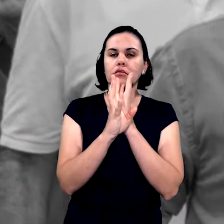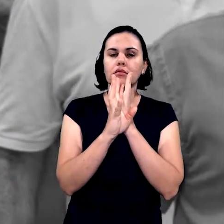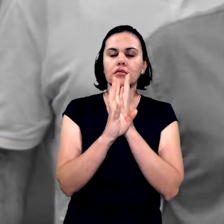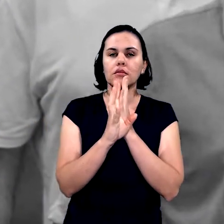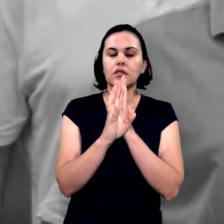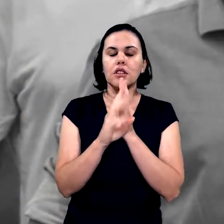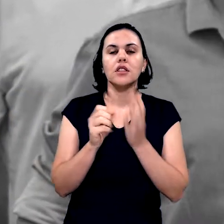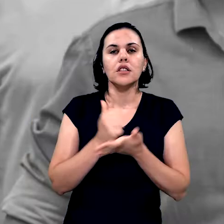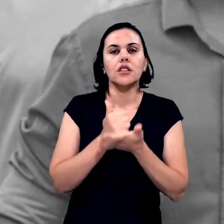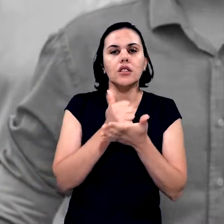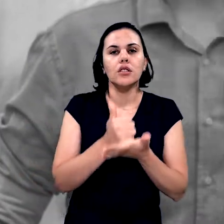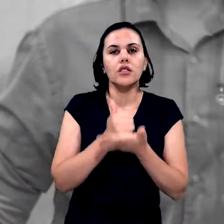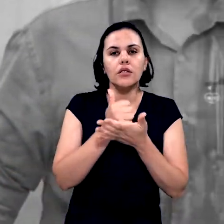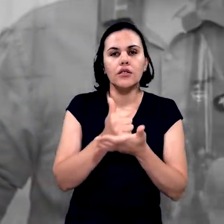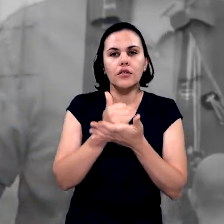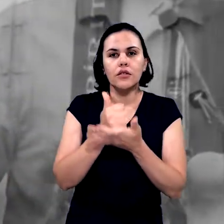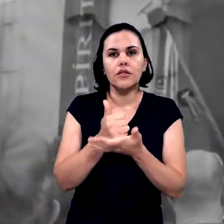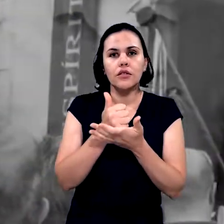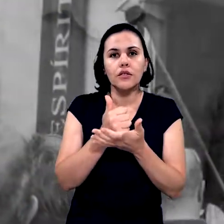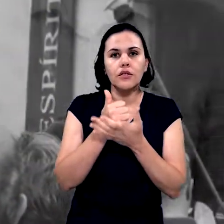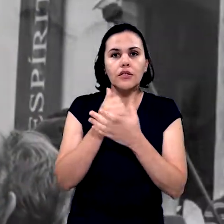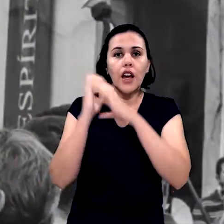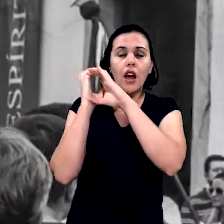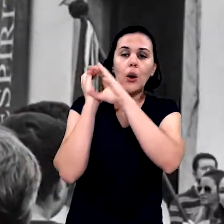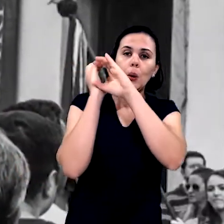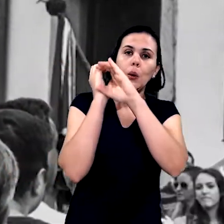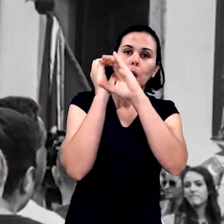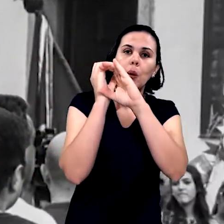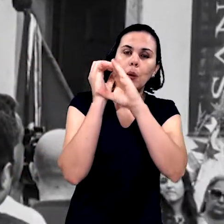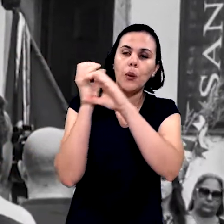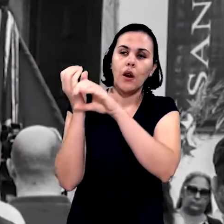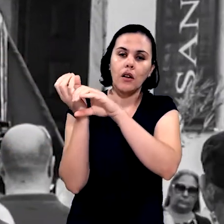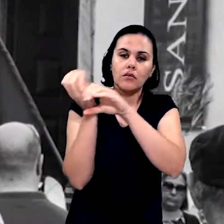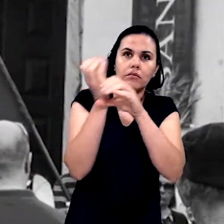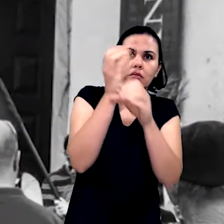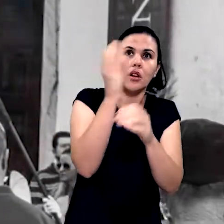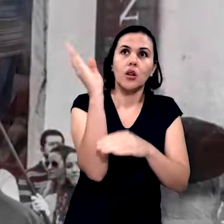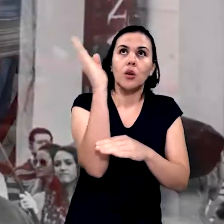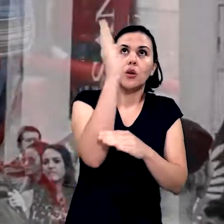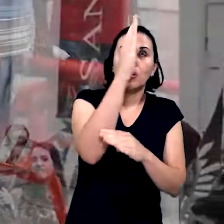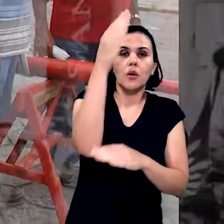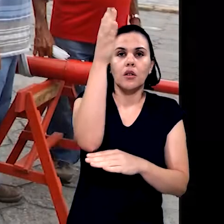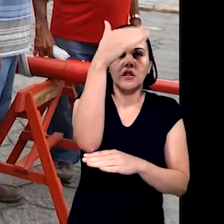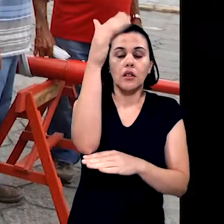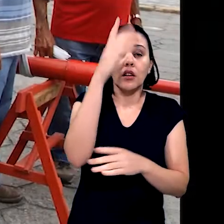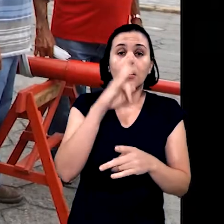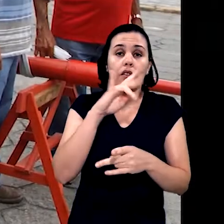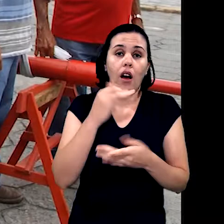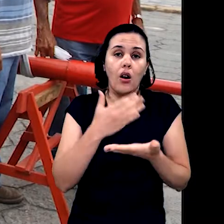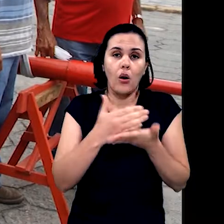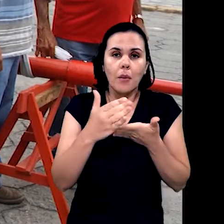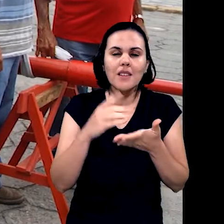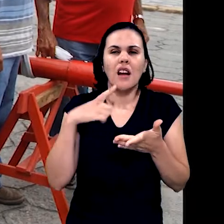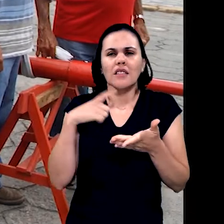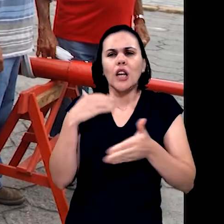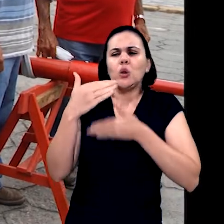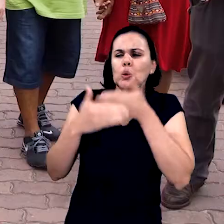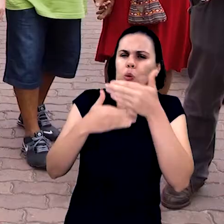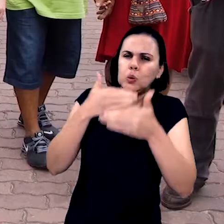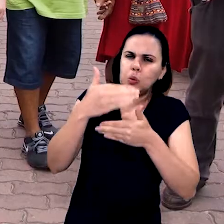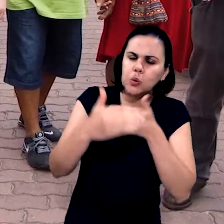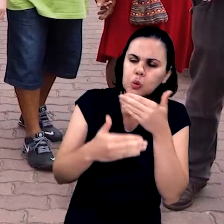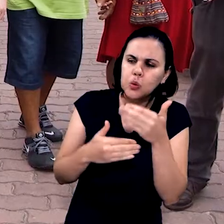né? E vem carregando aquele mastro que vai erguer a bandeira do Divino e inaugurar quase que a festa, né? Claro que ela tem